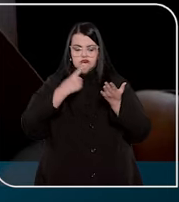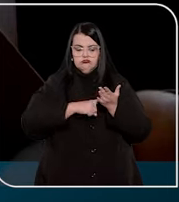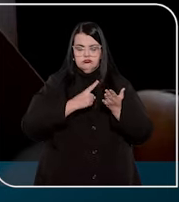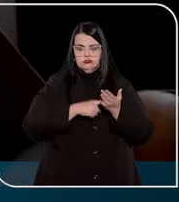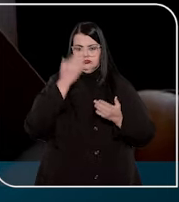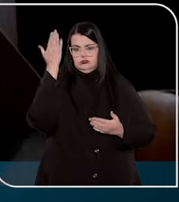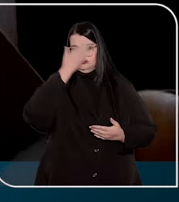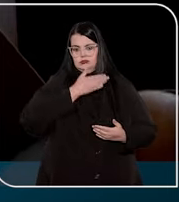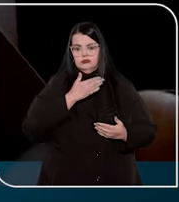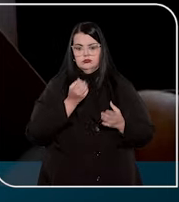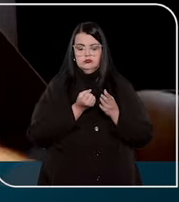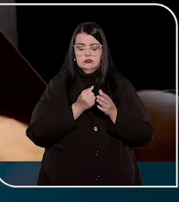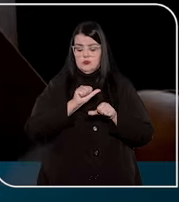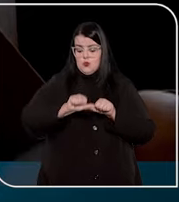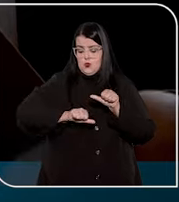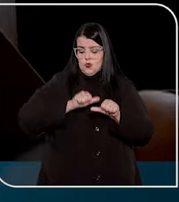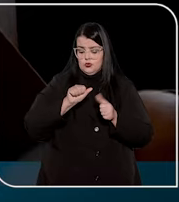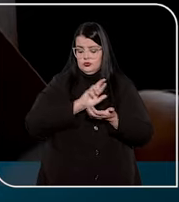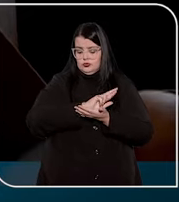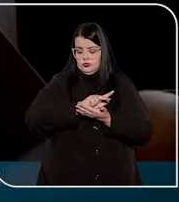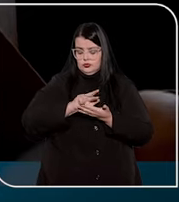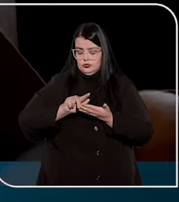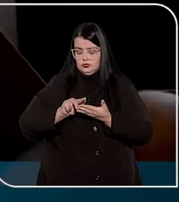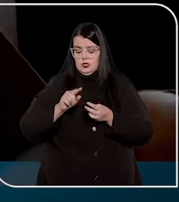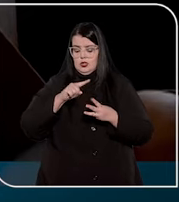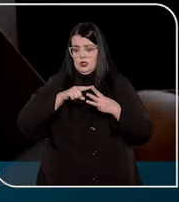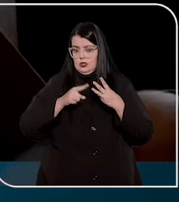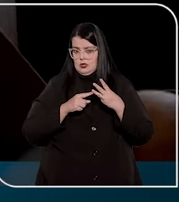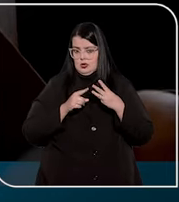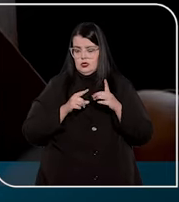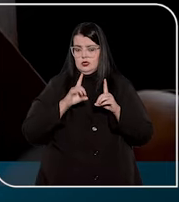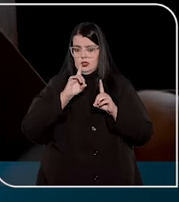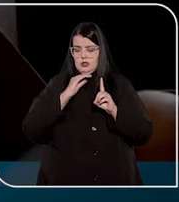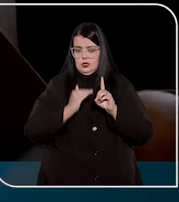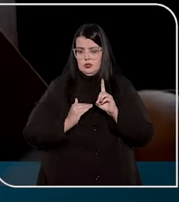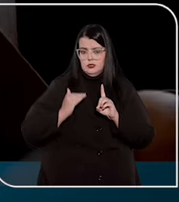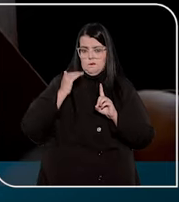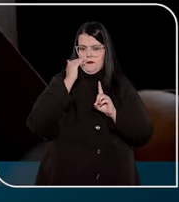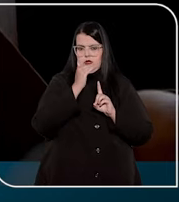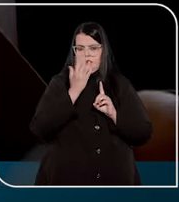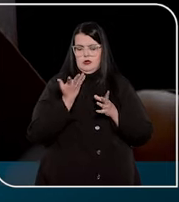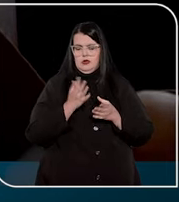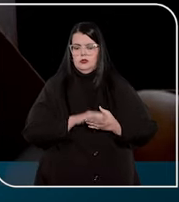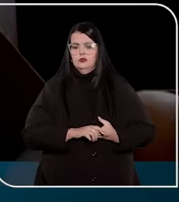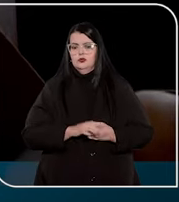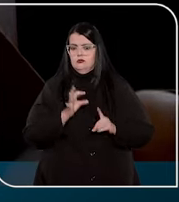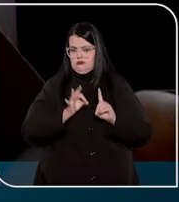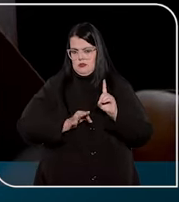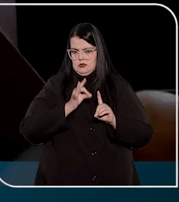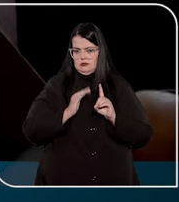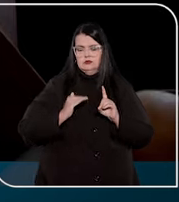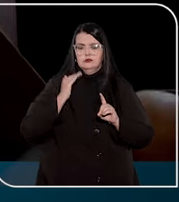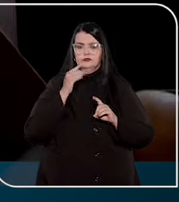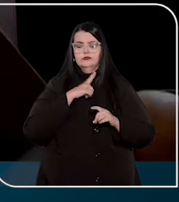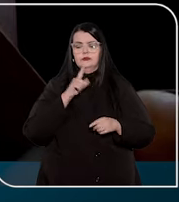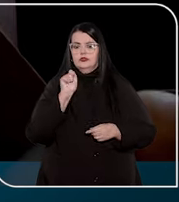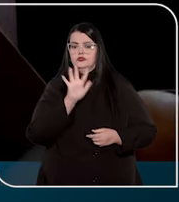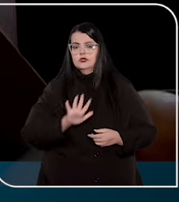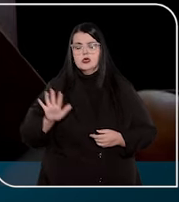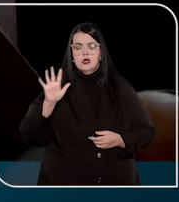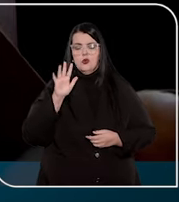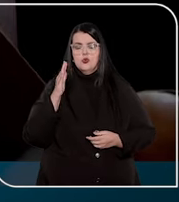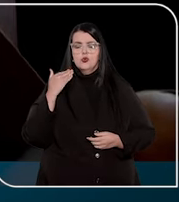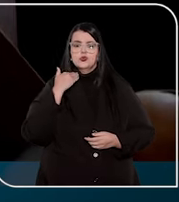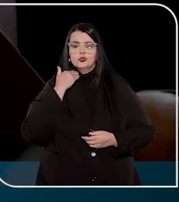aquilo, ou até modificou com um conjunto de três desembargadores, geralmente, mais experientes, né, magistrados mais experientes, em geral, do que o juiz de primeira